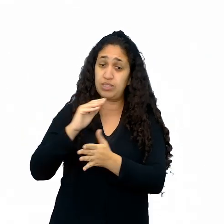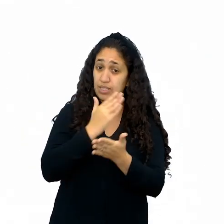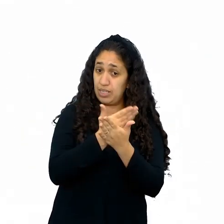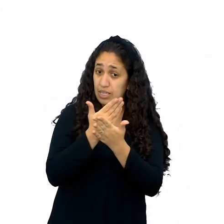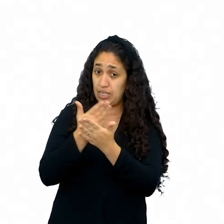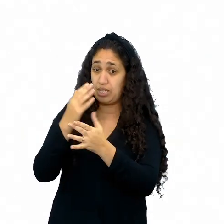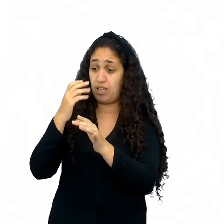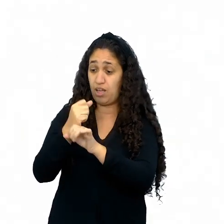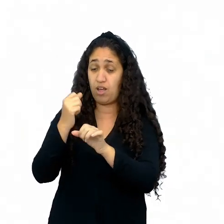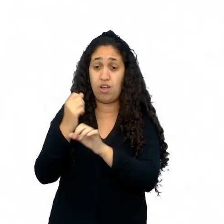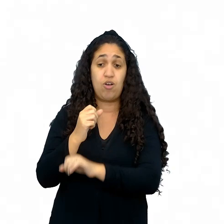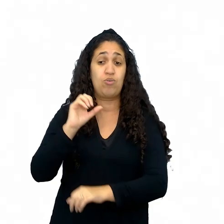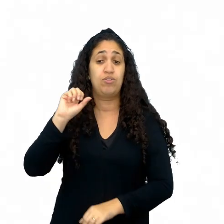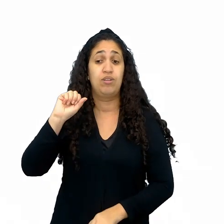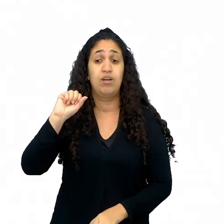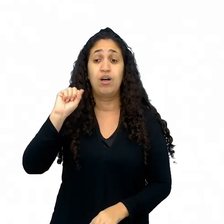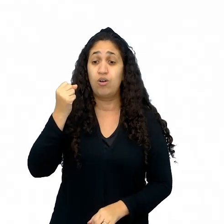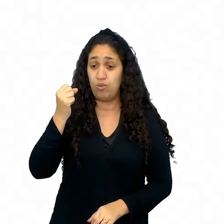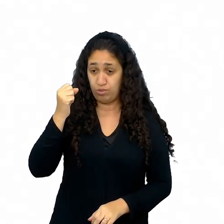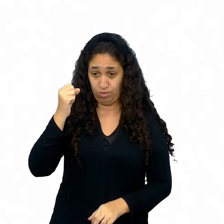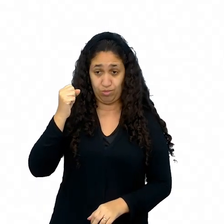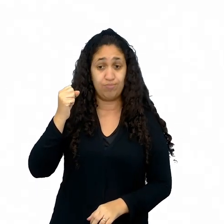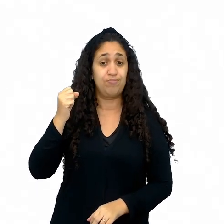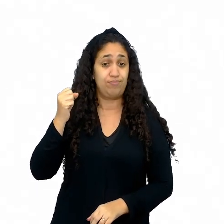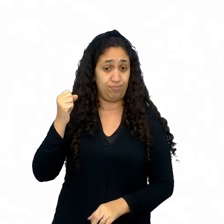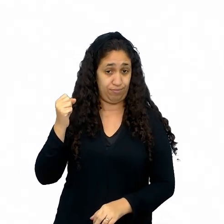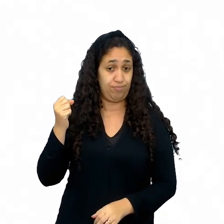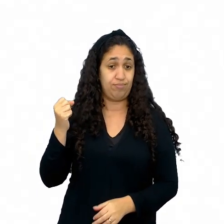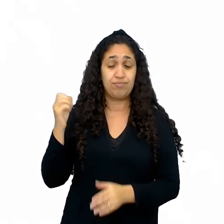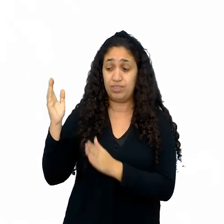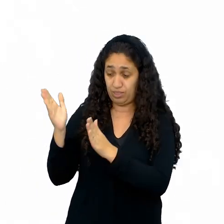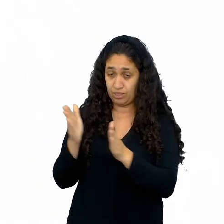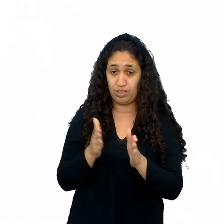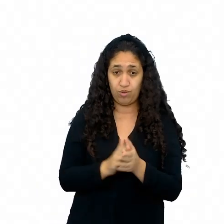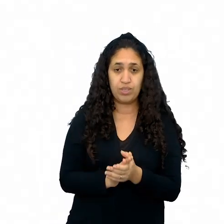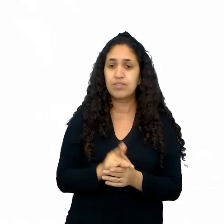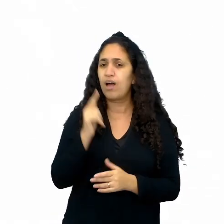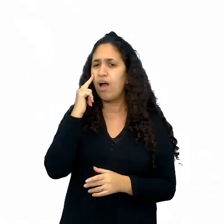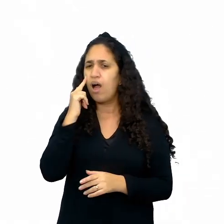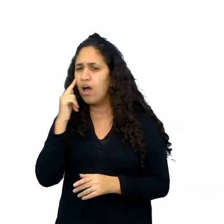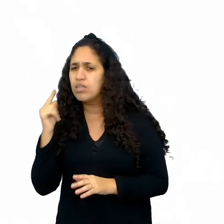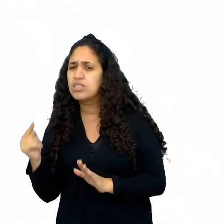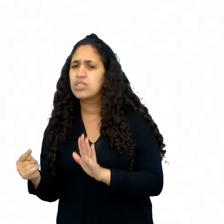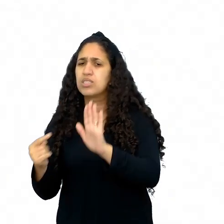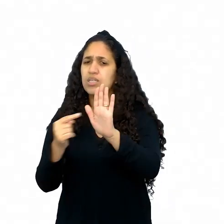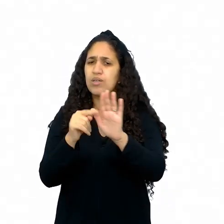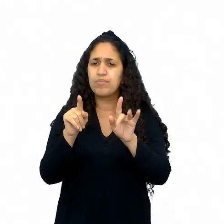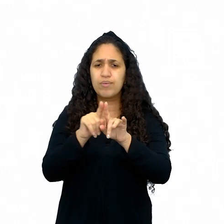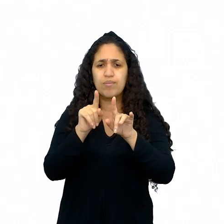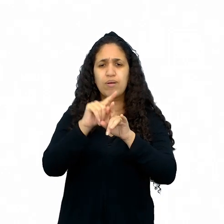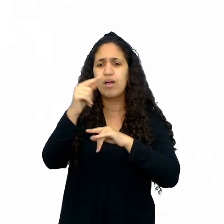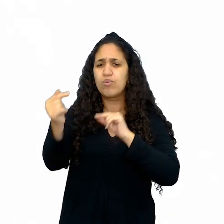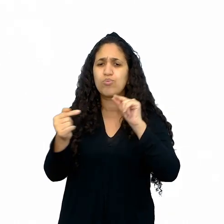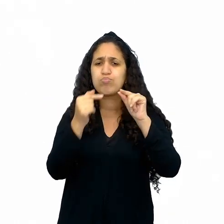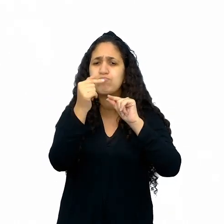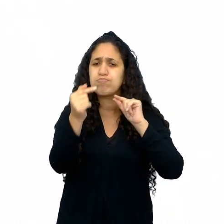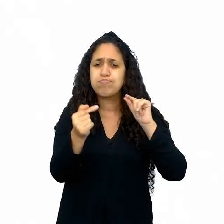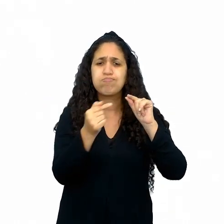aulas que são propostas nessa sequência. Destacamos também os objetos de